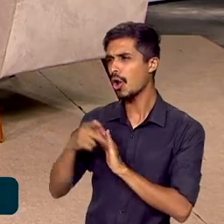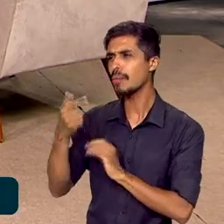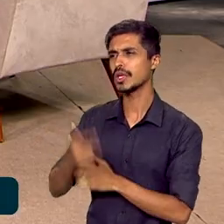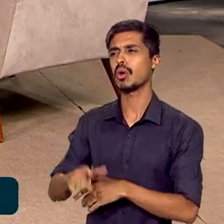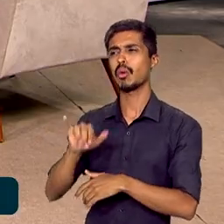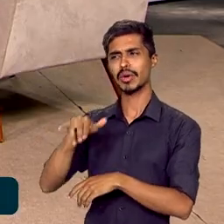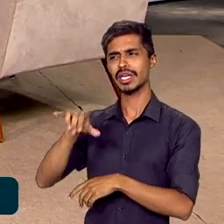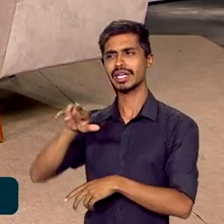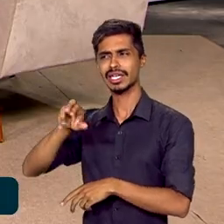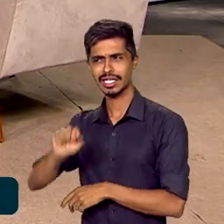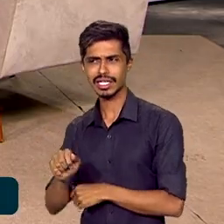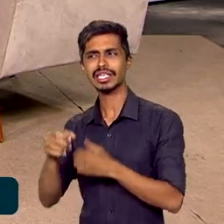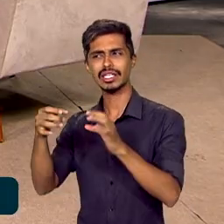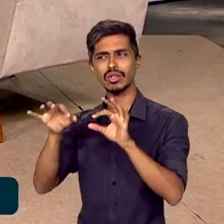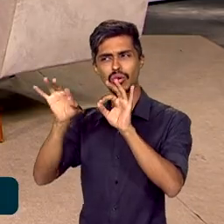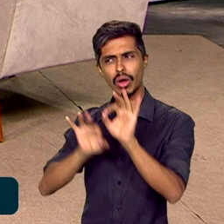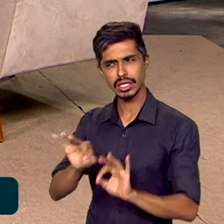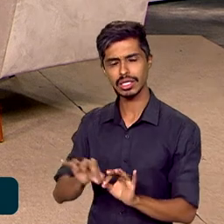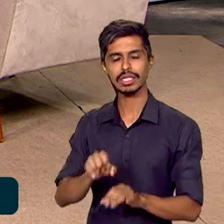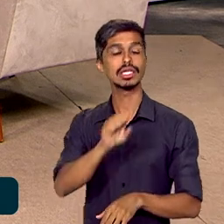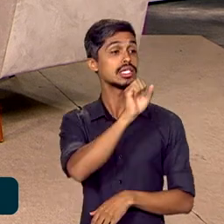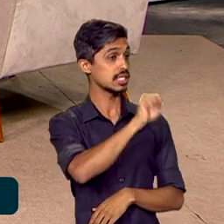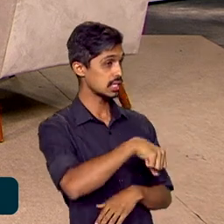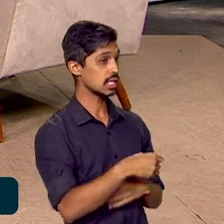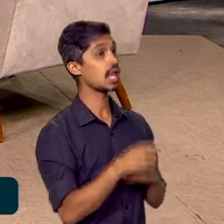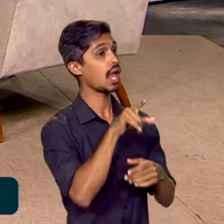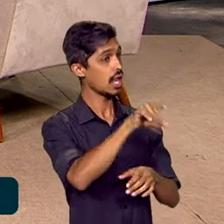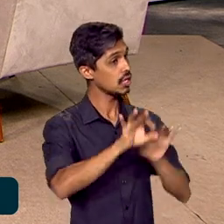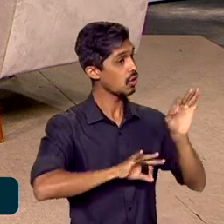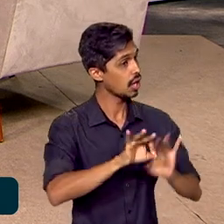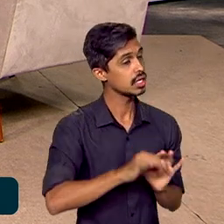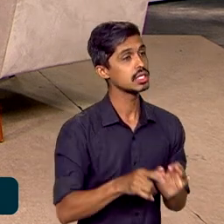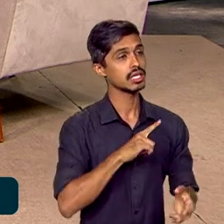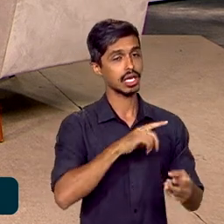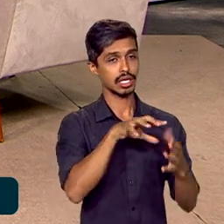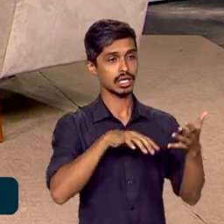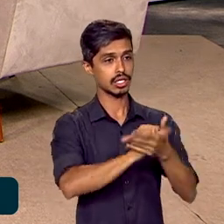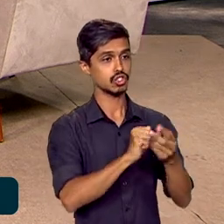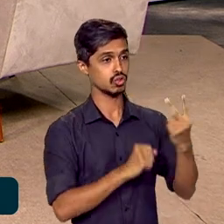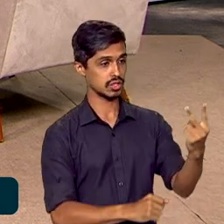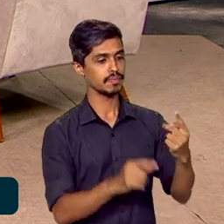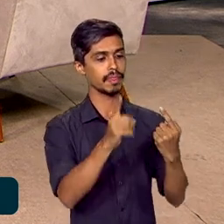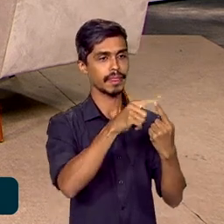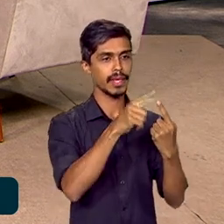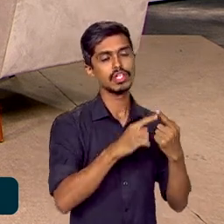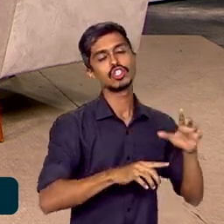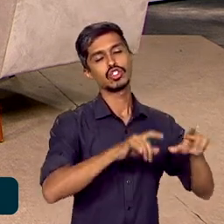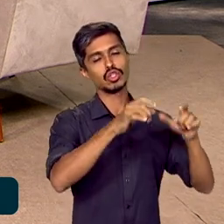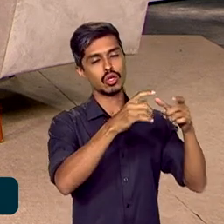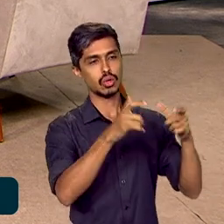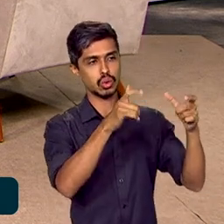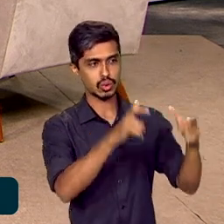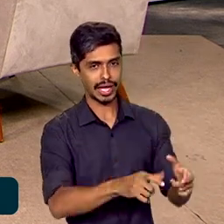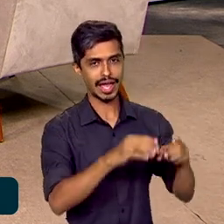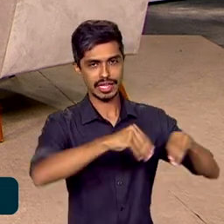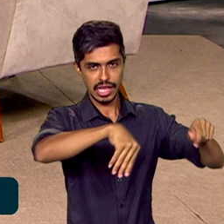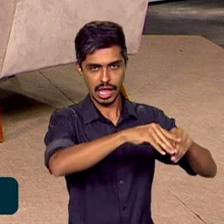cuida disso? O INCRA que cuida disso. O INCRA tem dois cadastros, um cadastro de terras, onde os